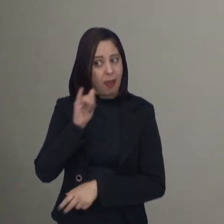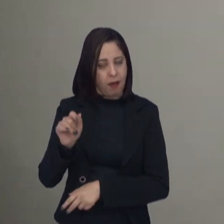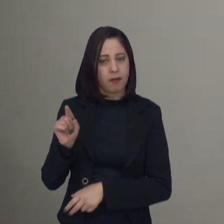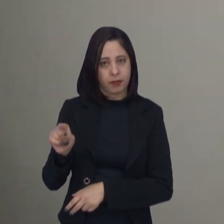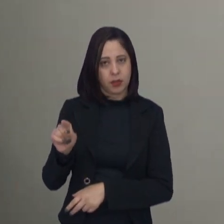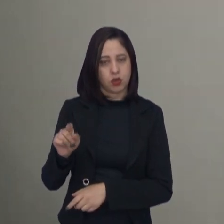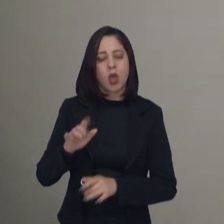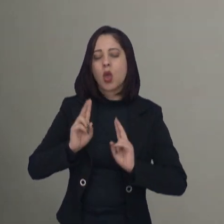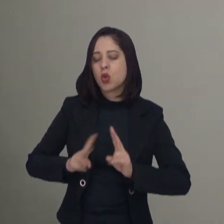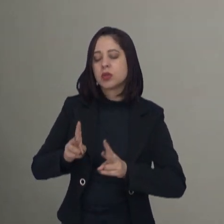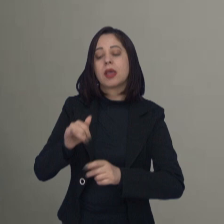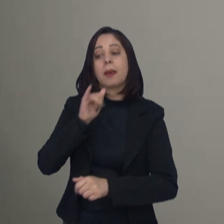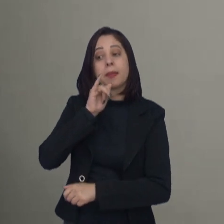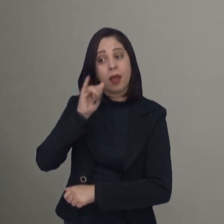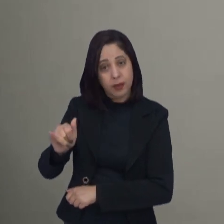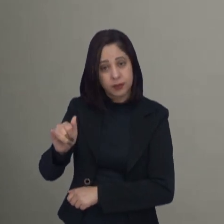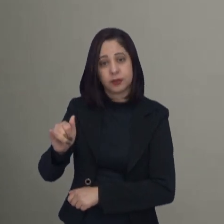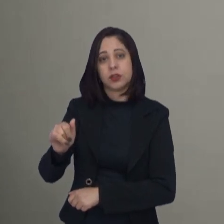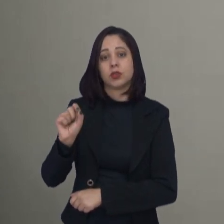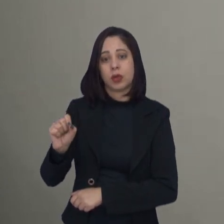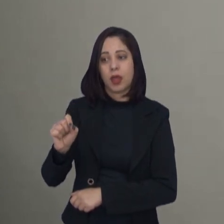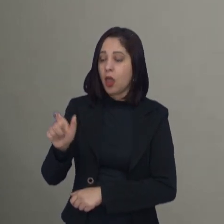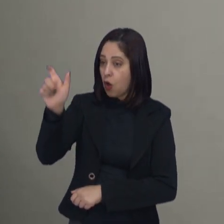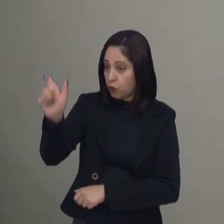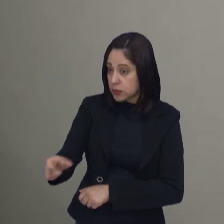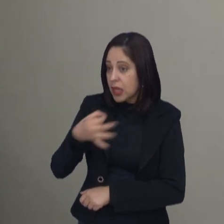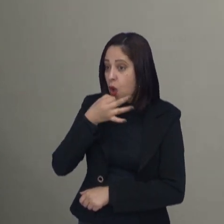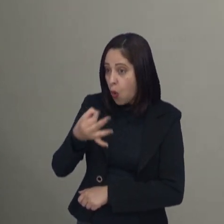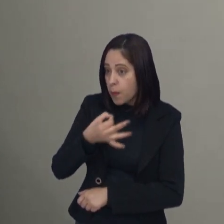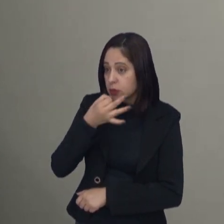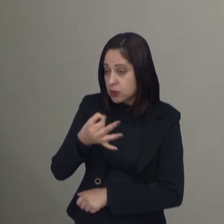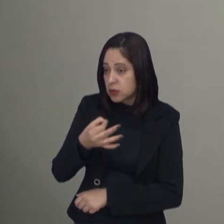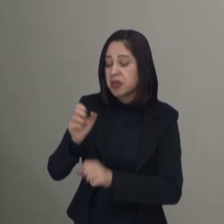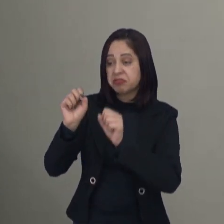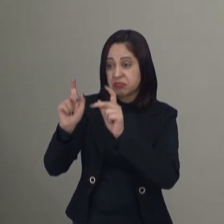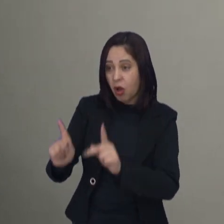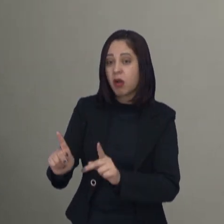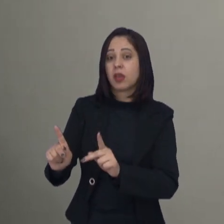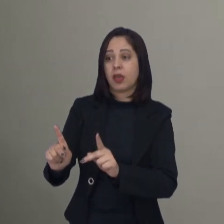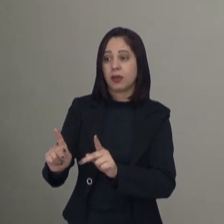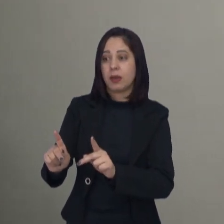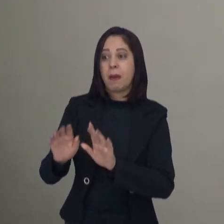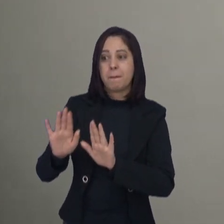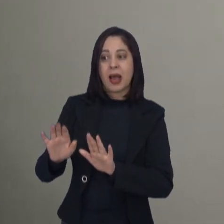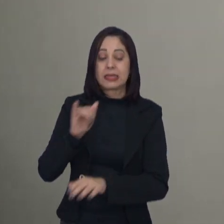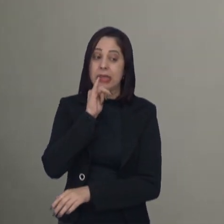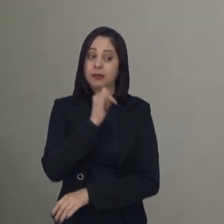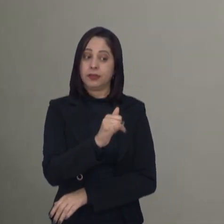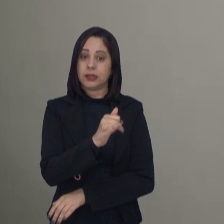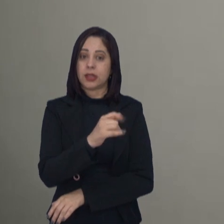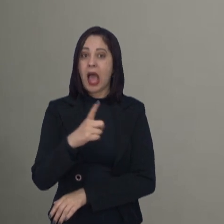sempre passo para as clientes do escritório que elas se posicionem, que elas deixem sempre muito claro que tem uma equipe jurídica por trás delas,